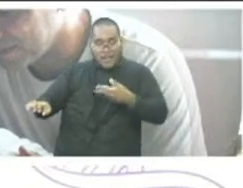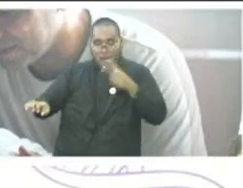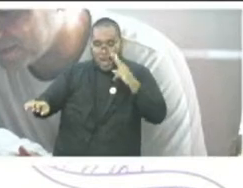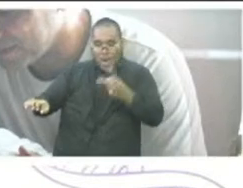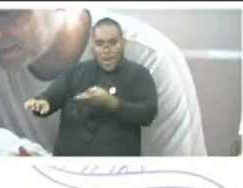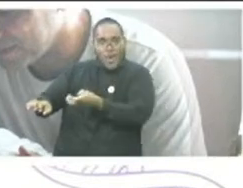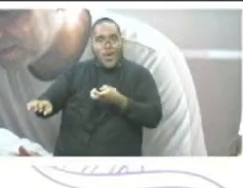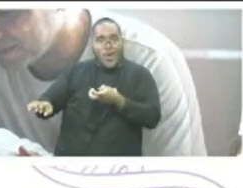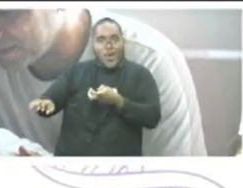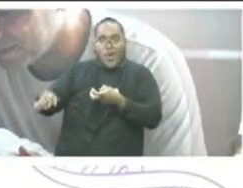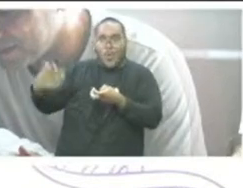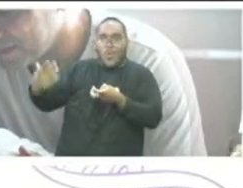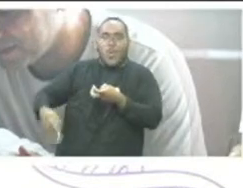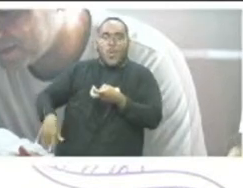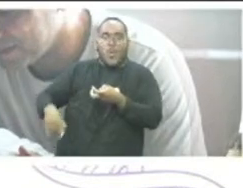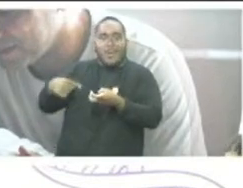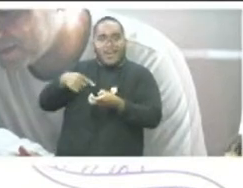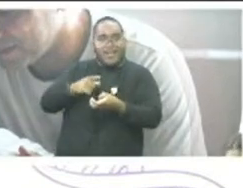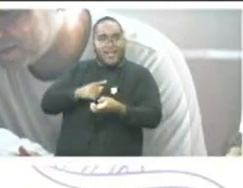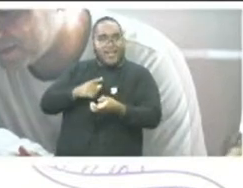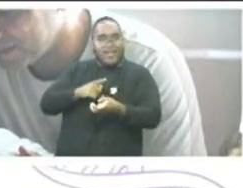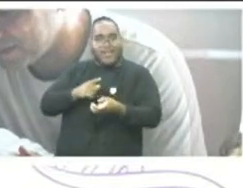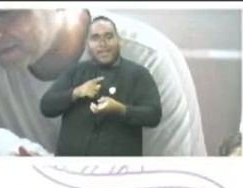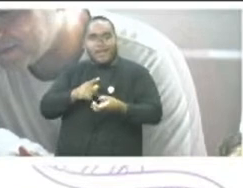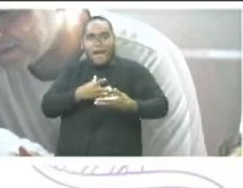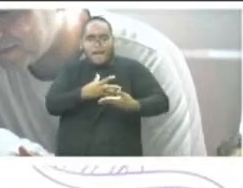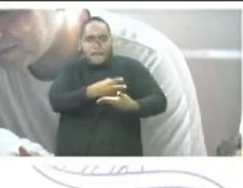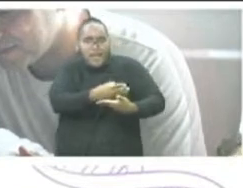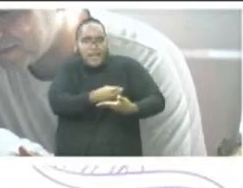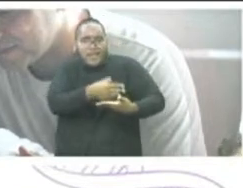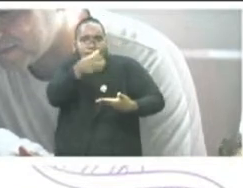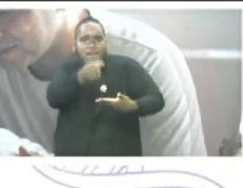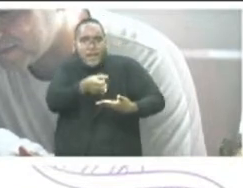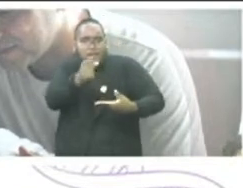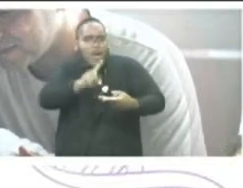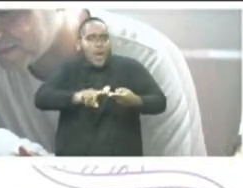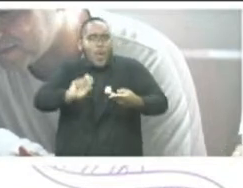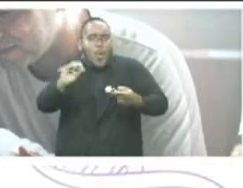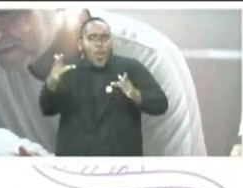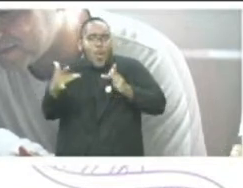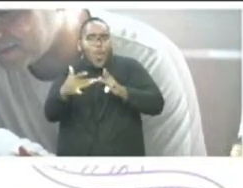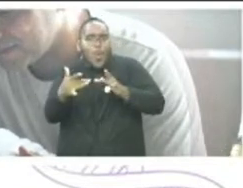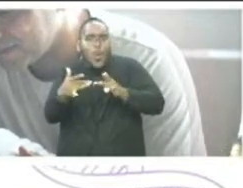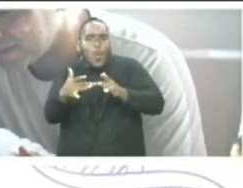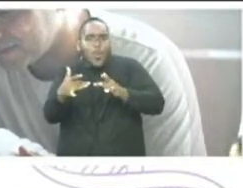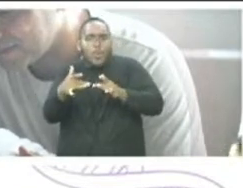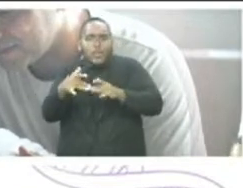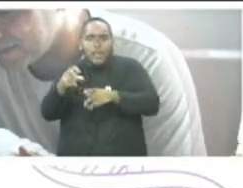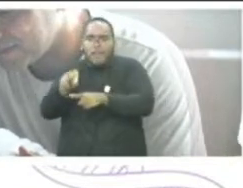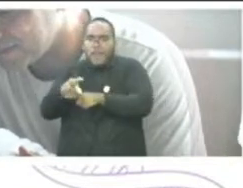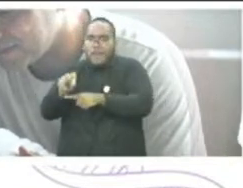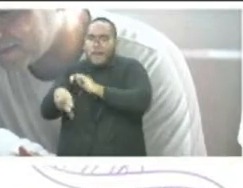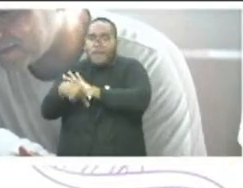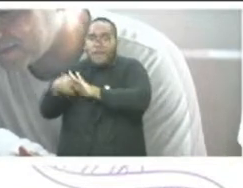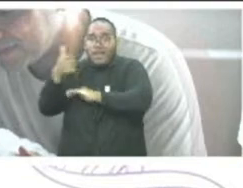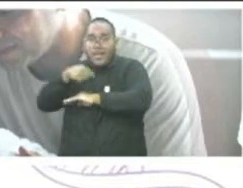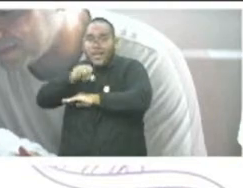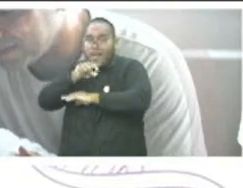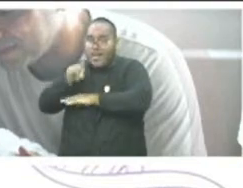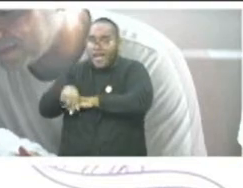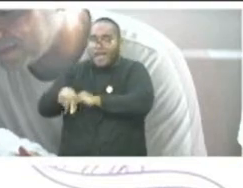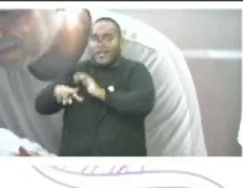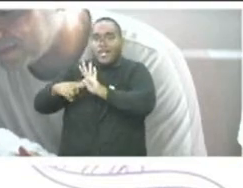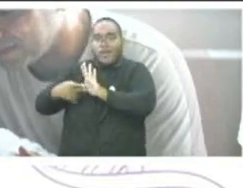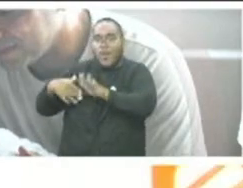disso. Ele tem, tanto na amamentação quanto nesse contato com os micro-organismos da mãe, um processo de